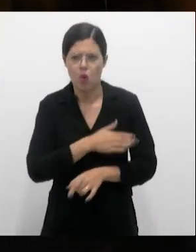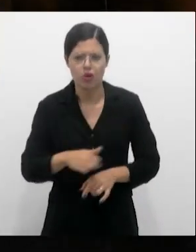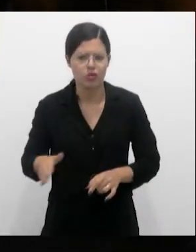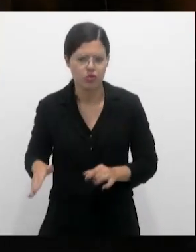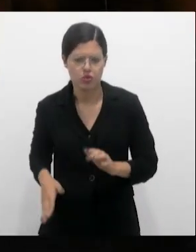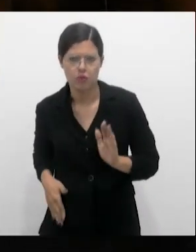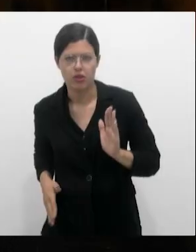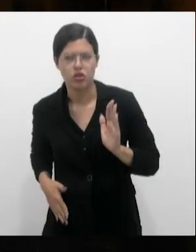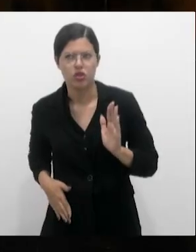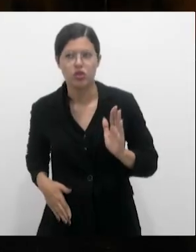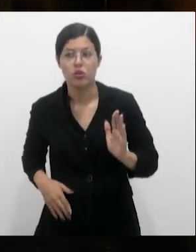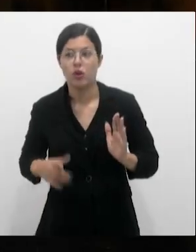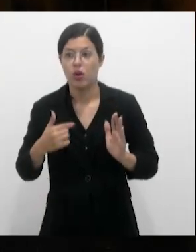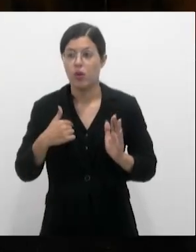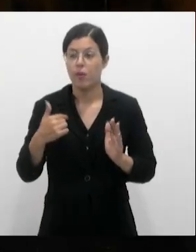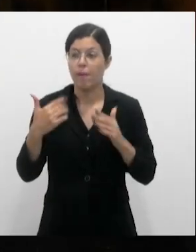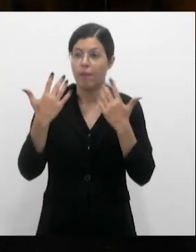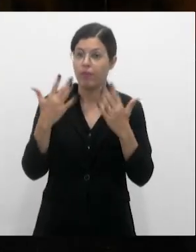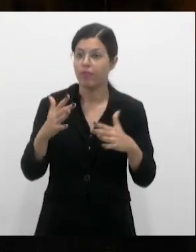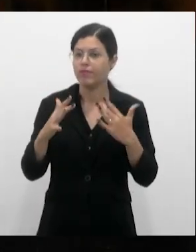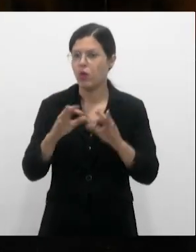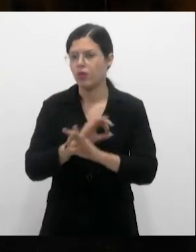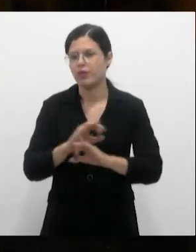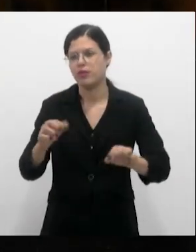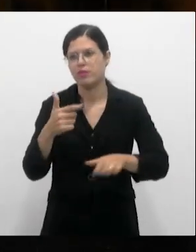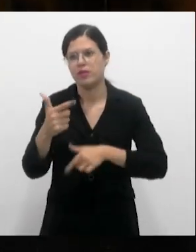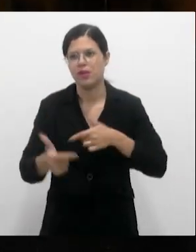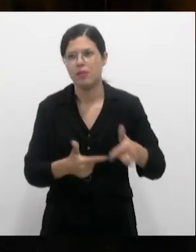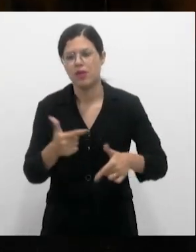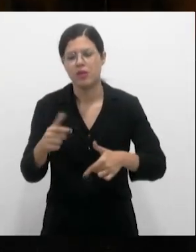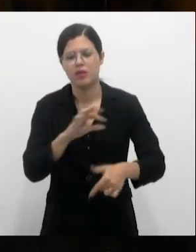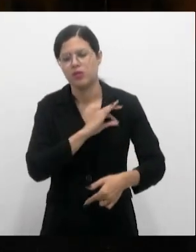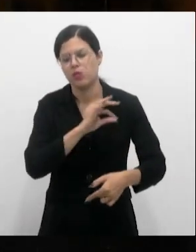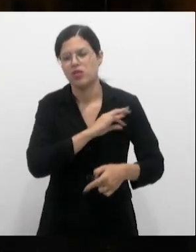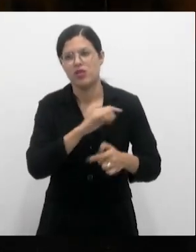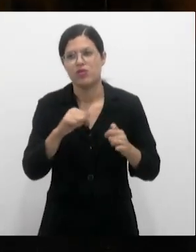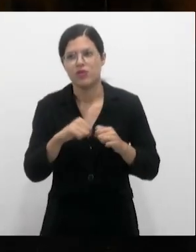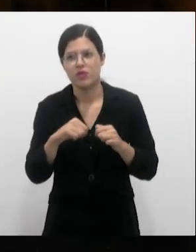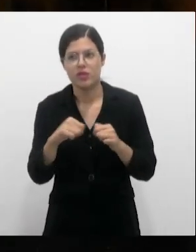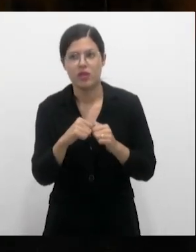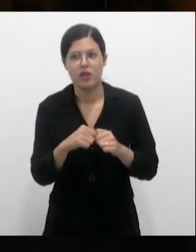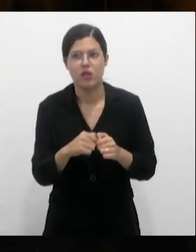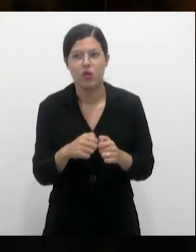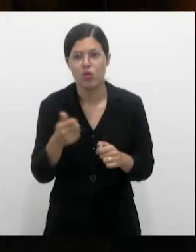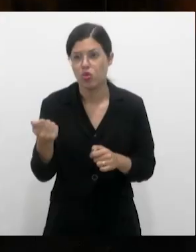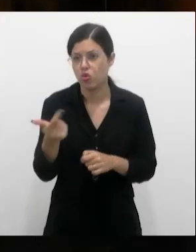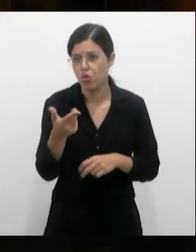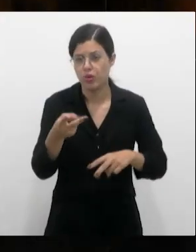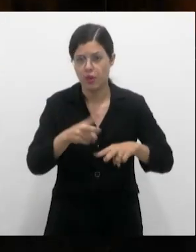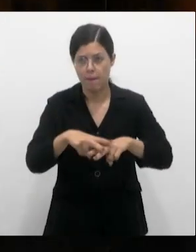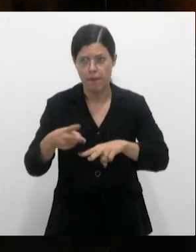aqui parabenizando o excelente trabalho que esses policiais fizeram. 14